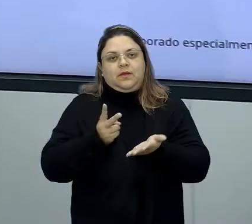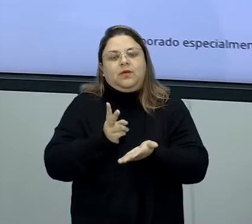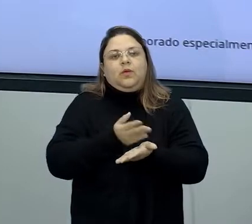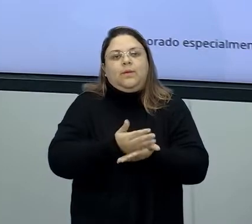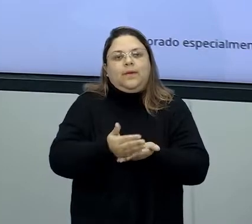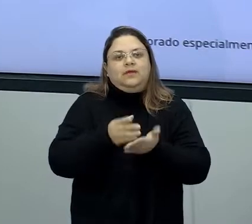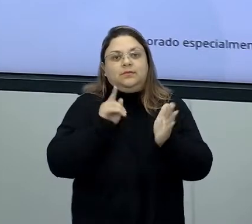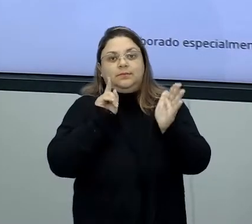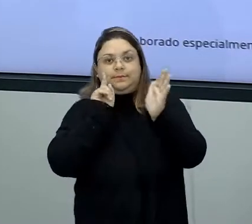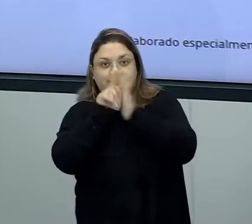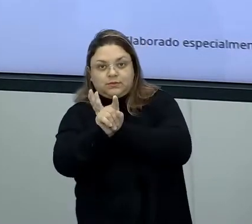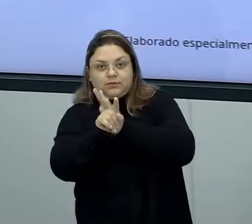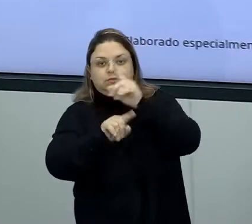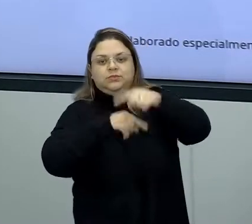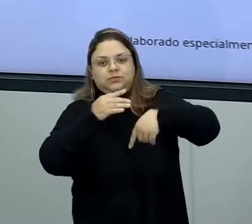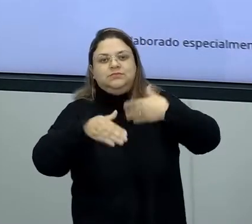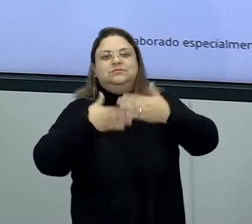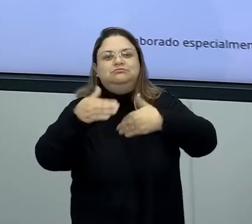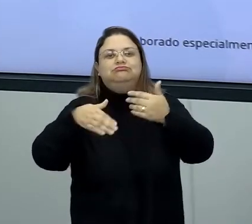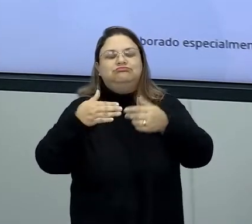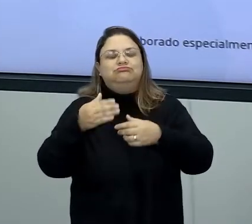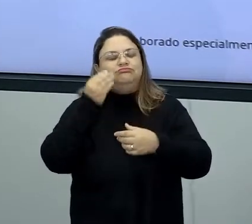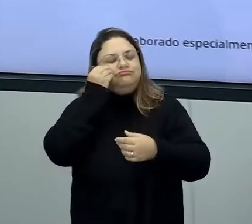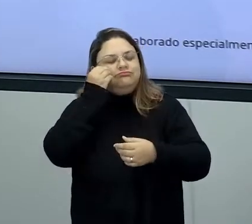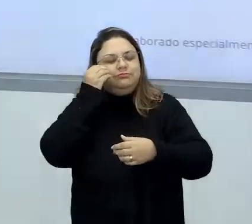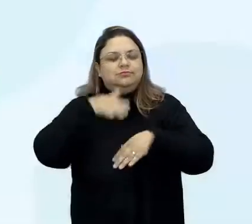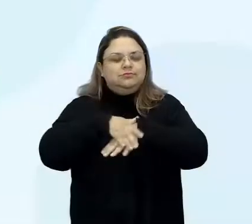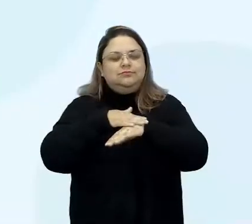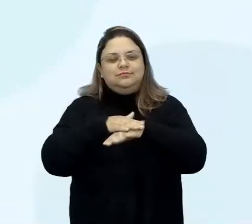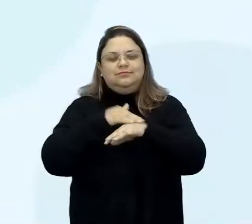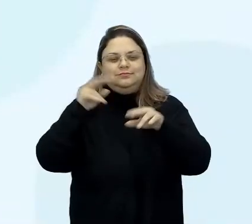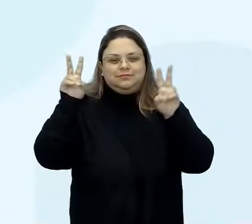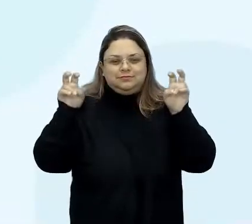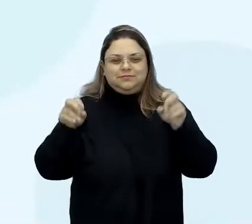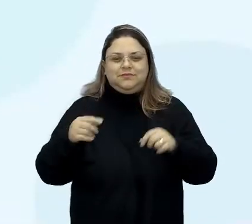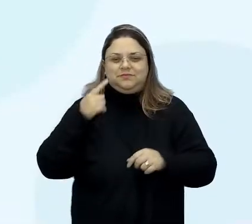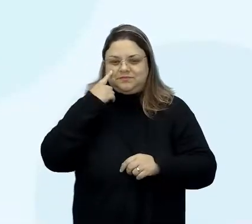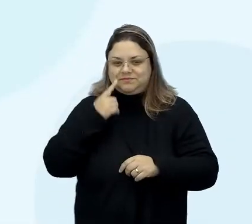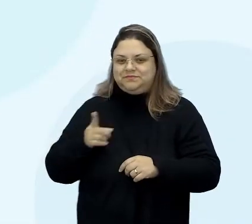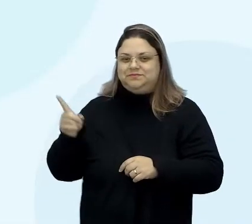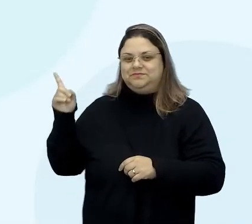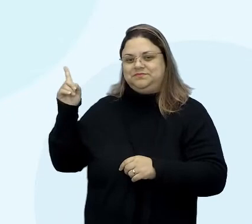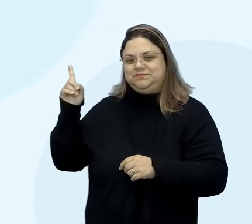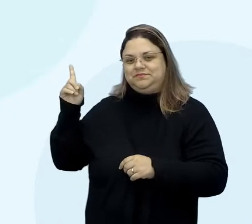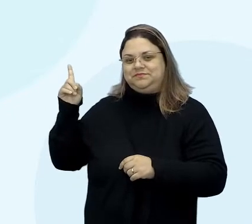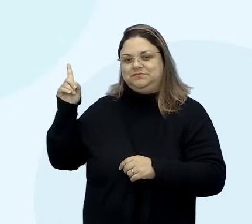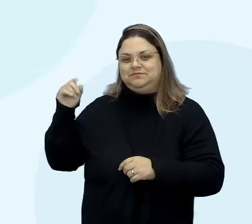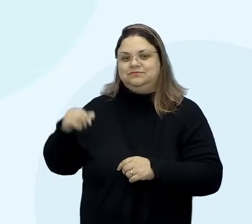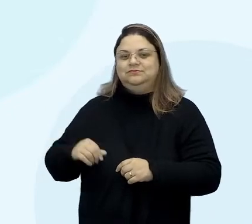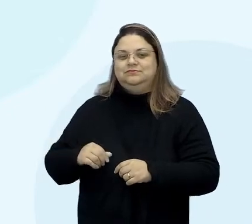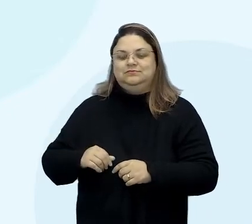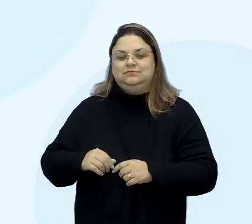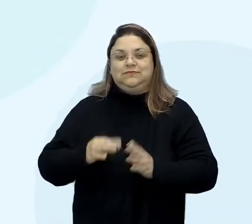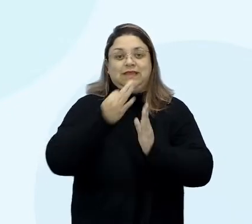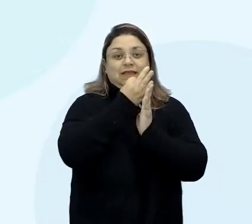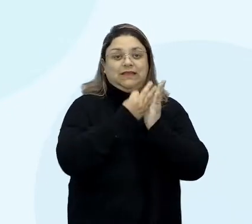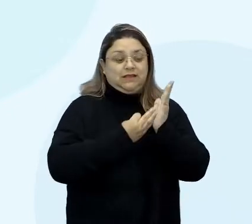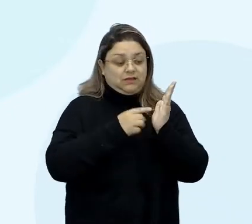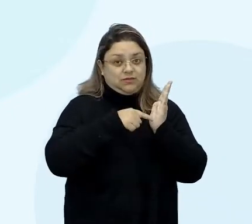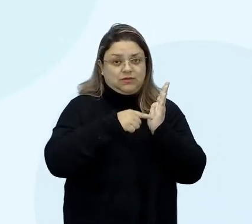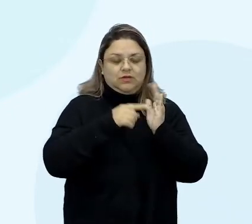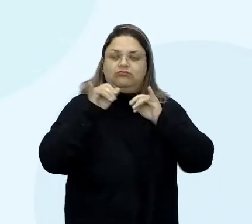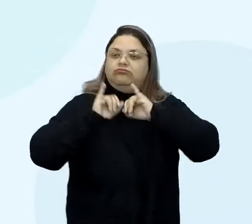vai então desenvolvendo a aula. E a questão de hoje é: onde encontramos textos de divulgação